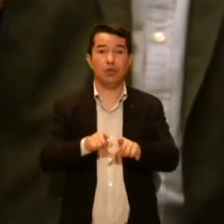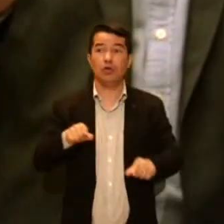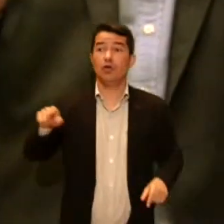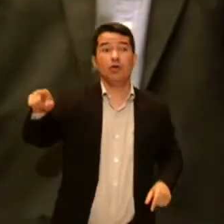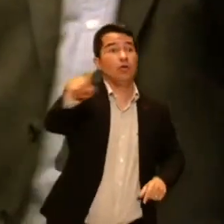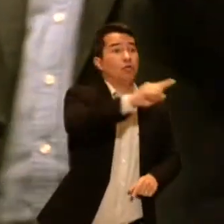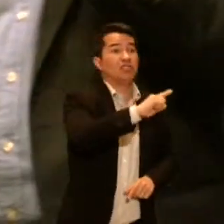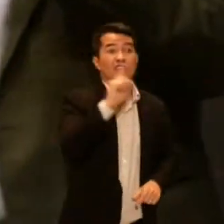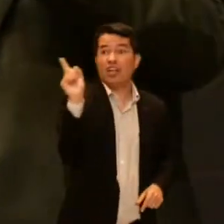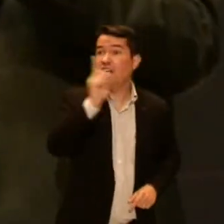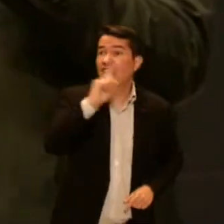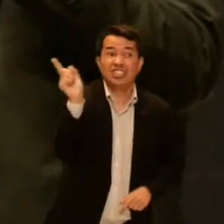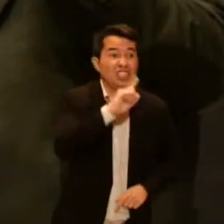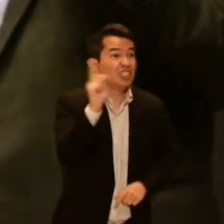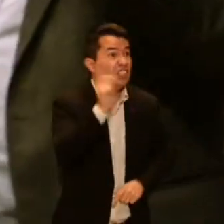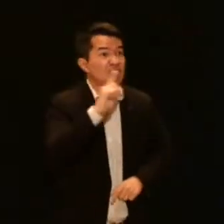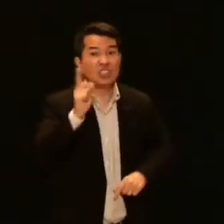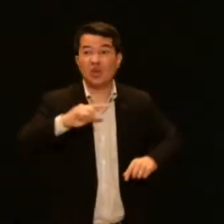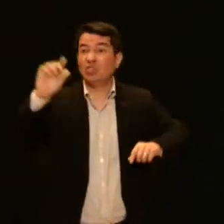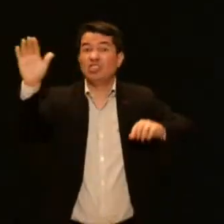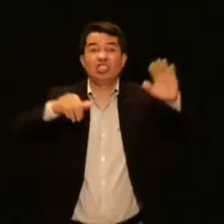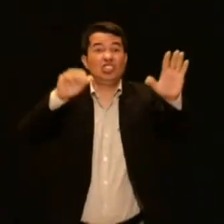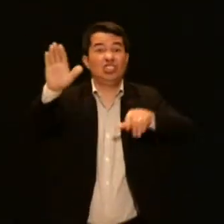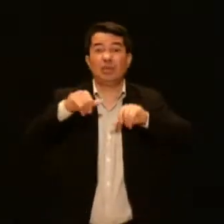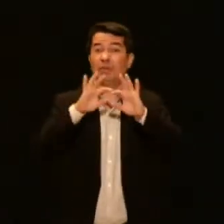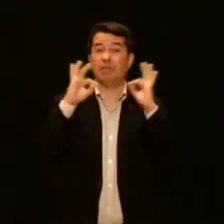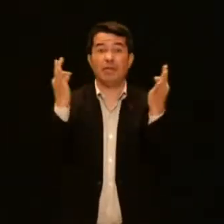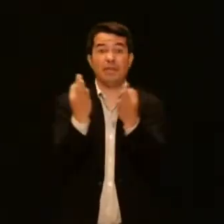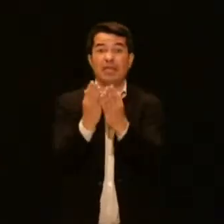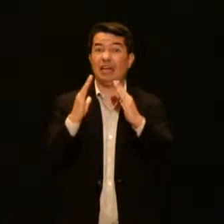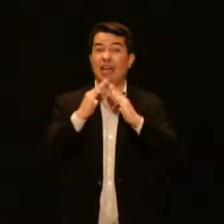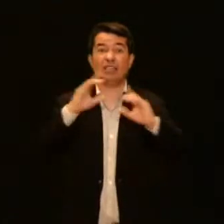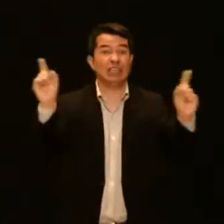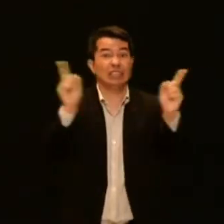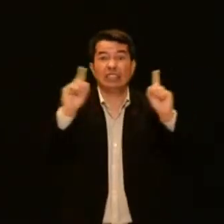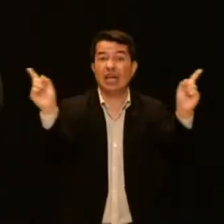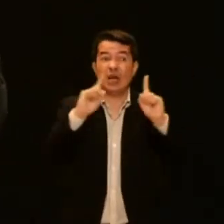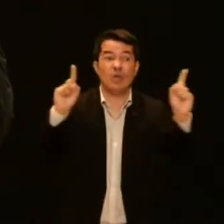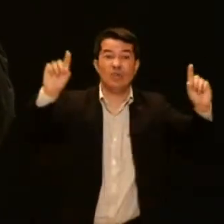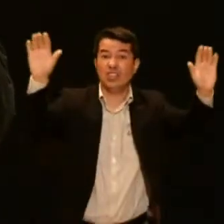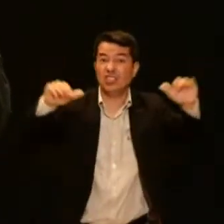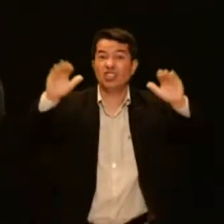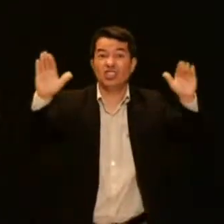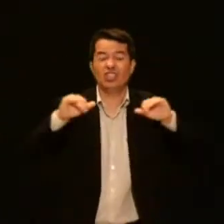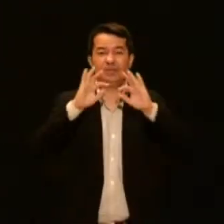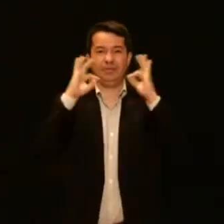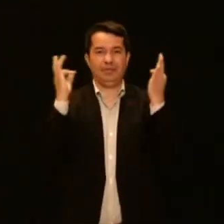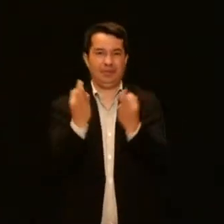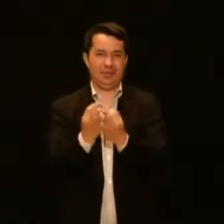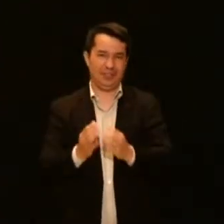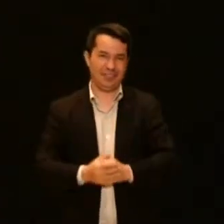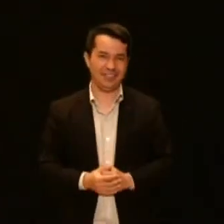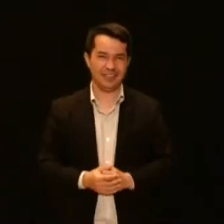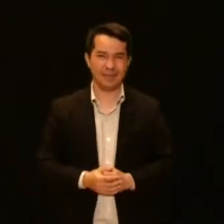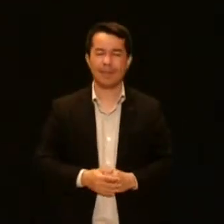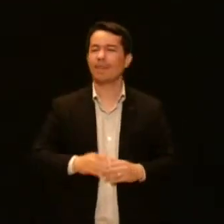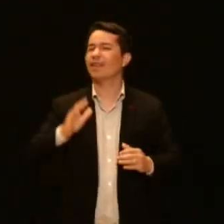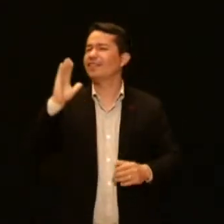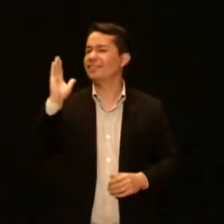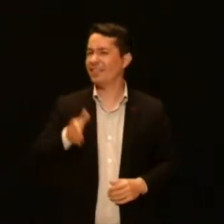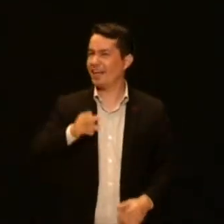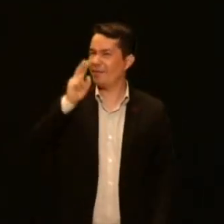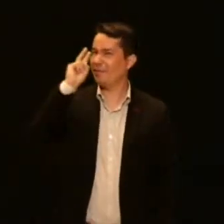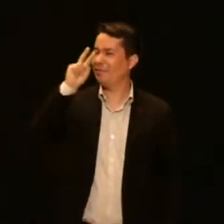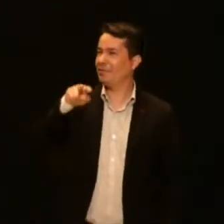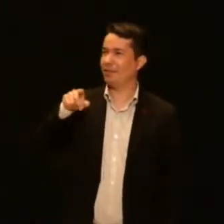para a sua casa. Oh, coisa difícil esse negócio, né? Eu já vi uma família lá em cima, lá inteira,